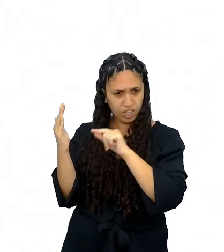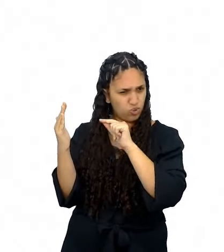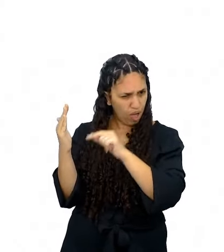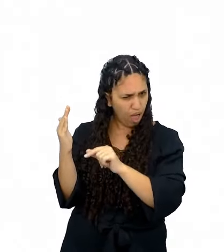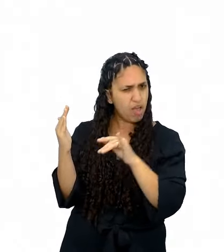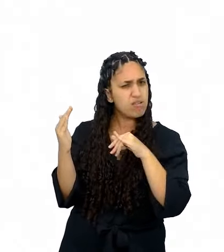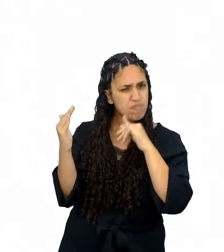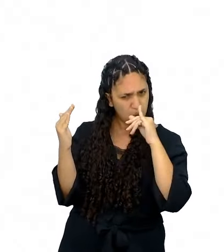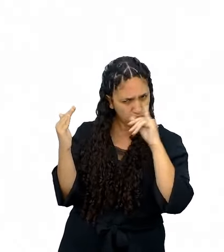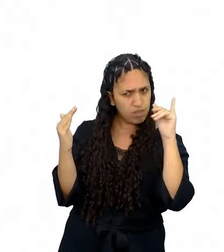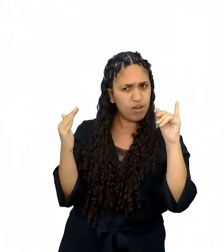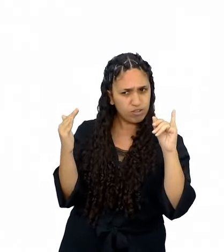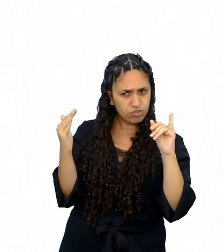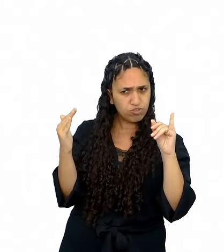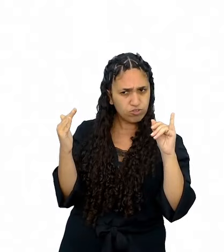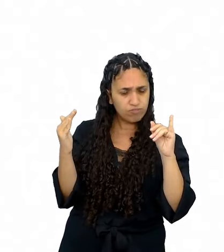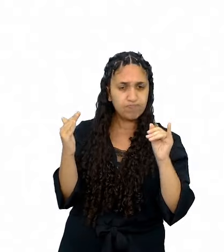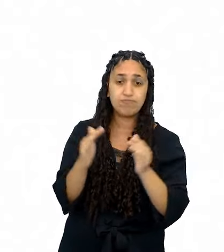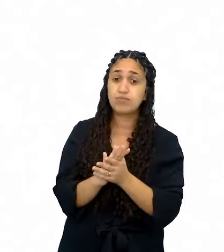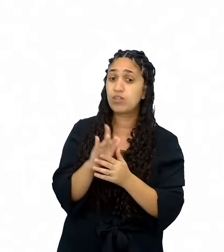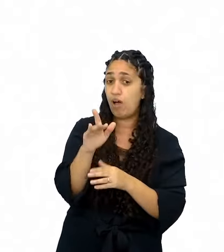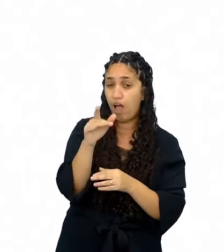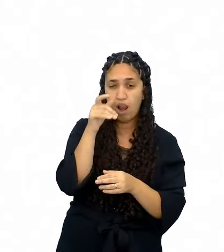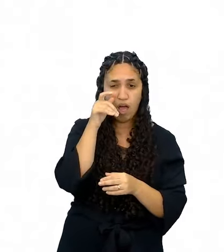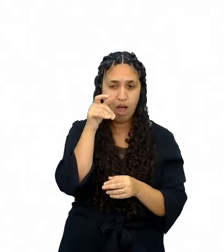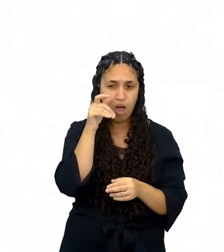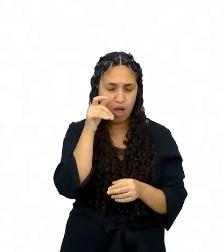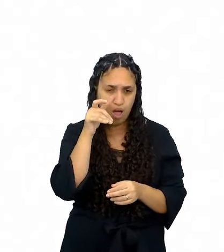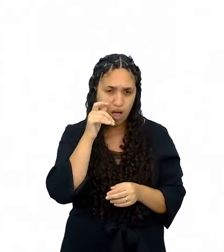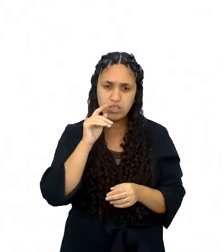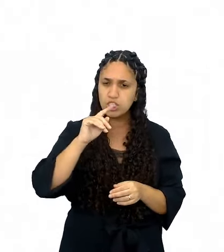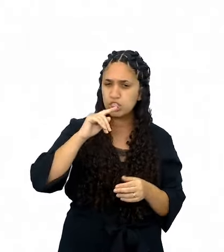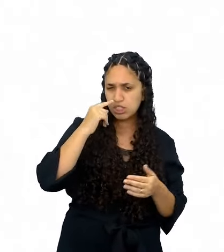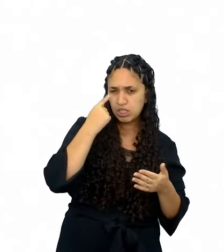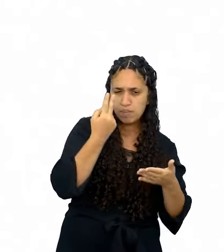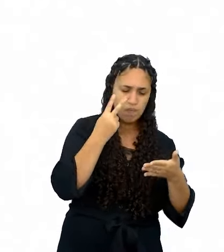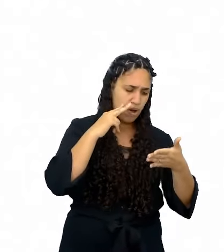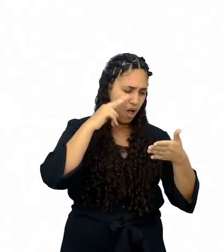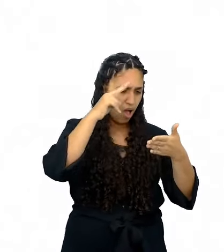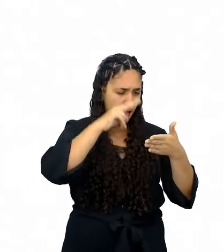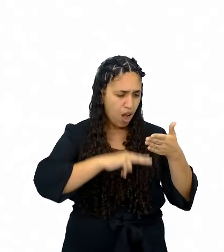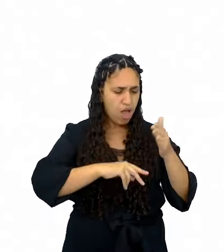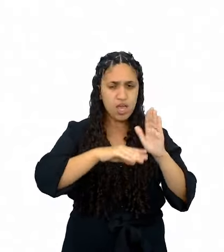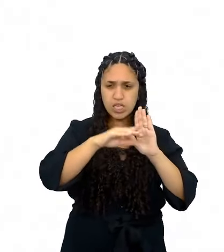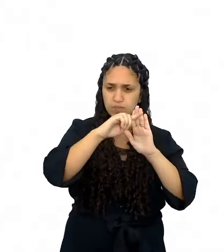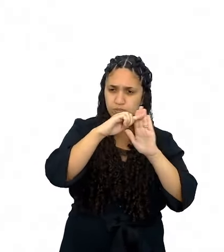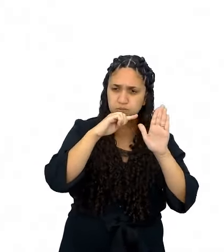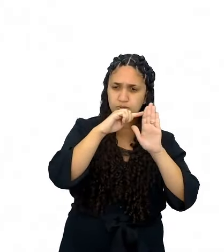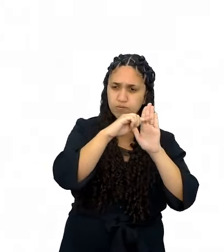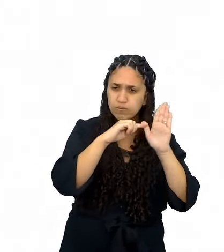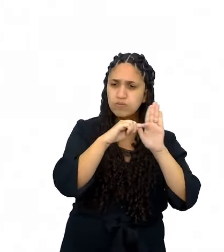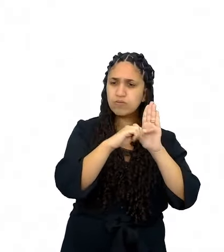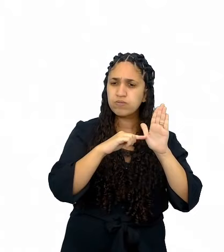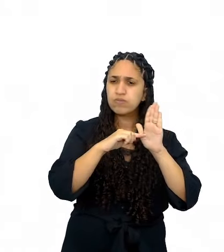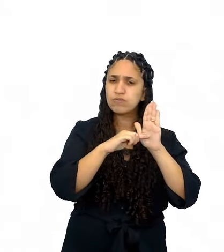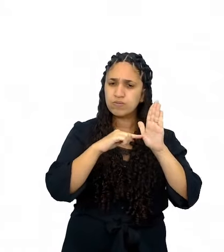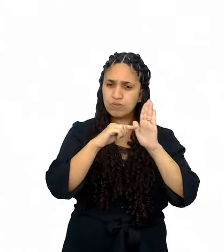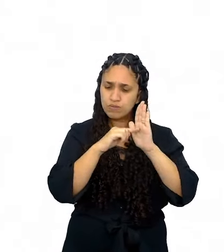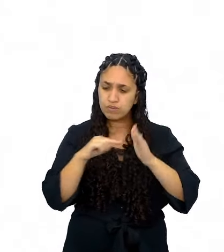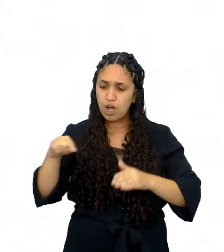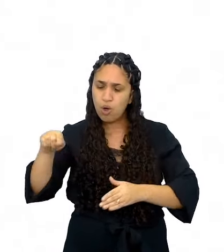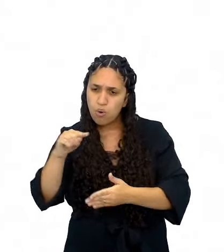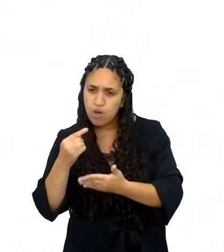na íntegra, os estudantes poderão avaliar que algumas informações grifadas não são tão importantes